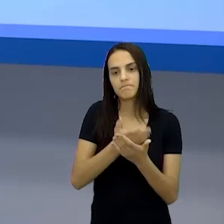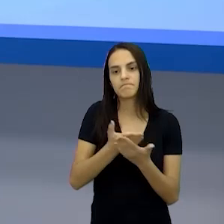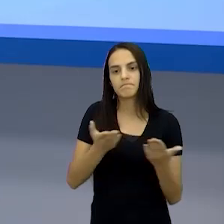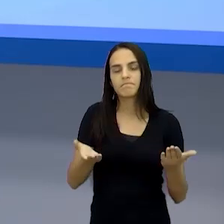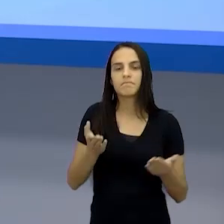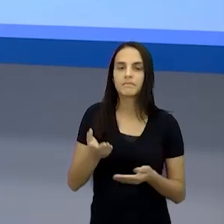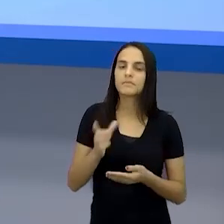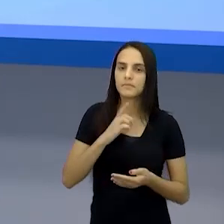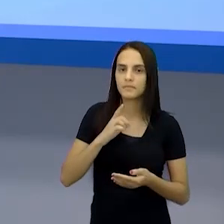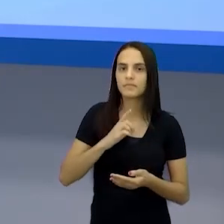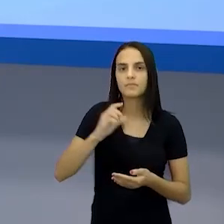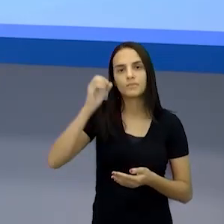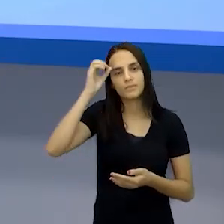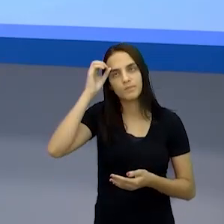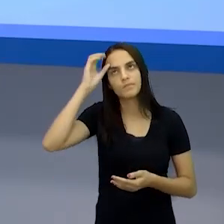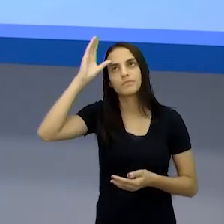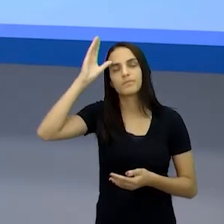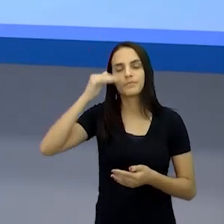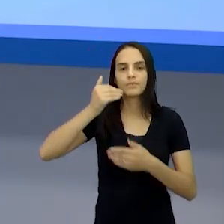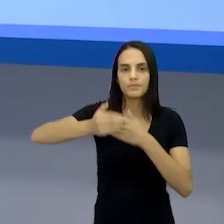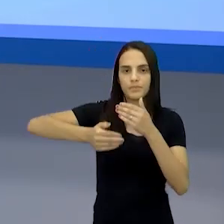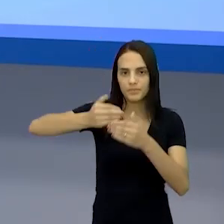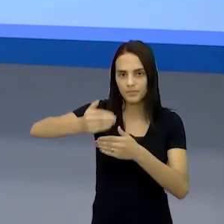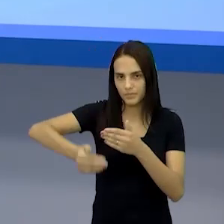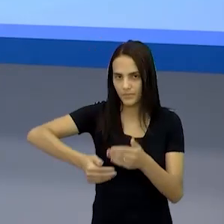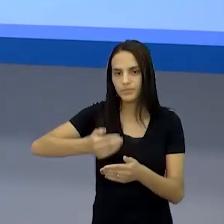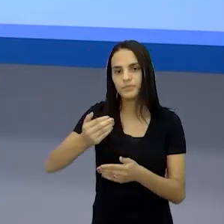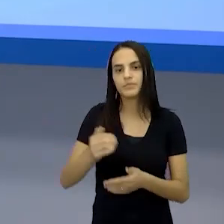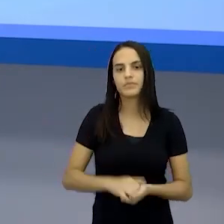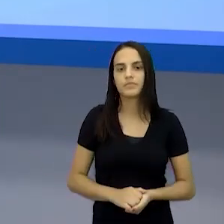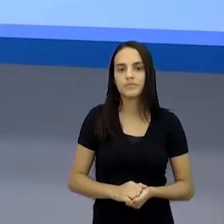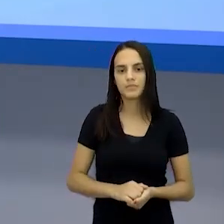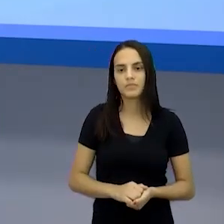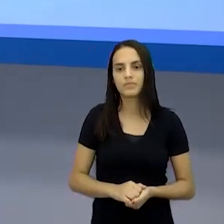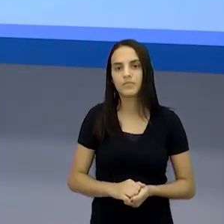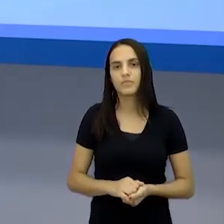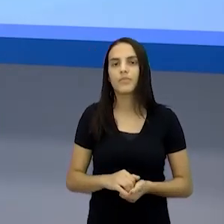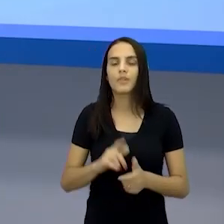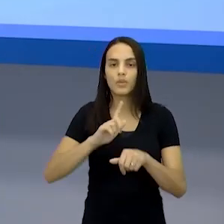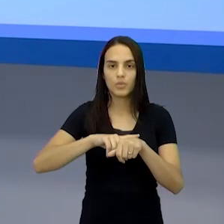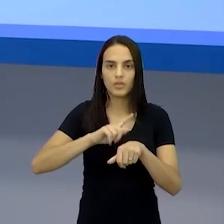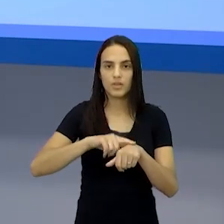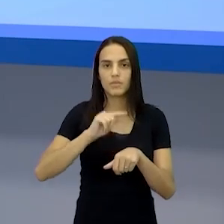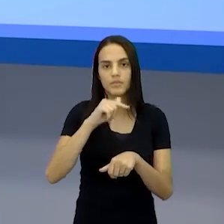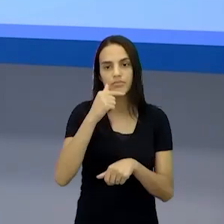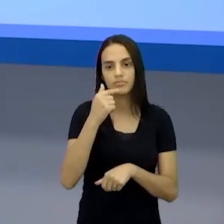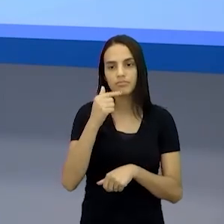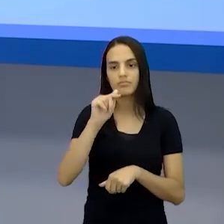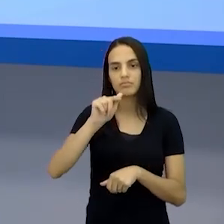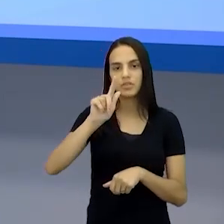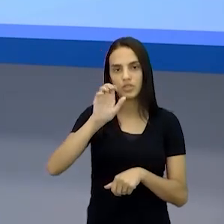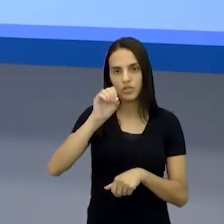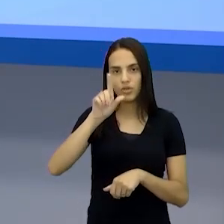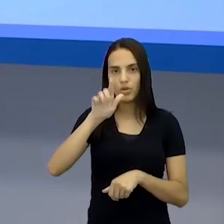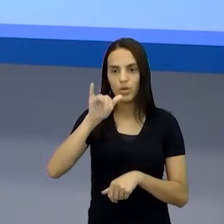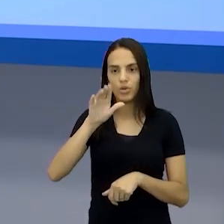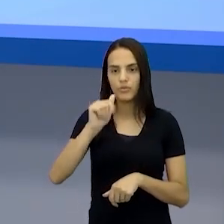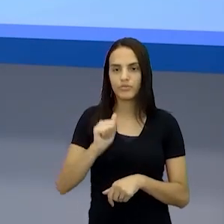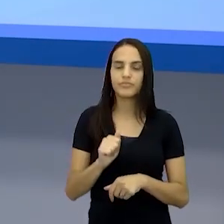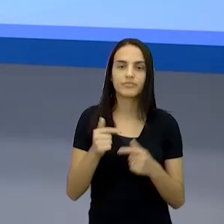para ter uma compreensão desse processo de escala aí do tempo geológico, até fazendo uma relação com